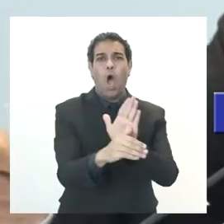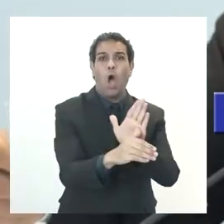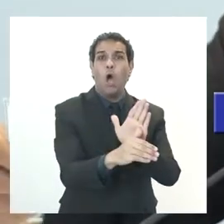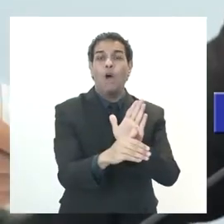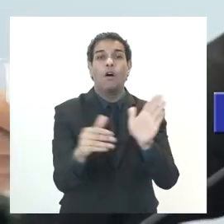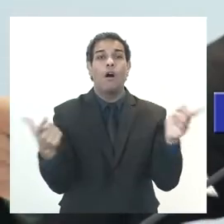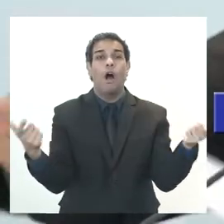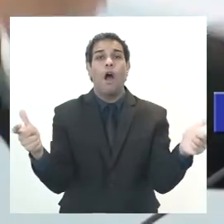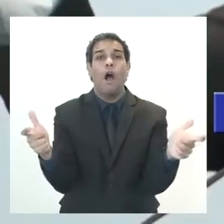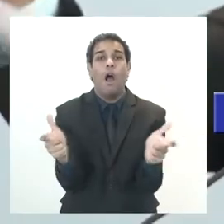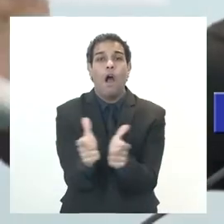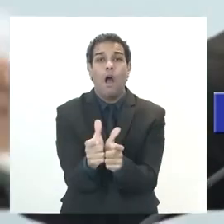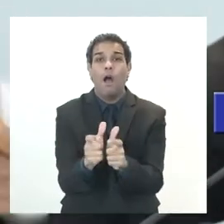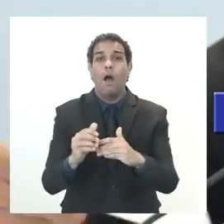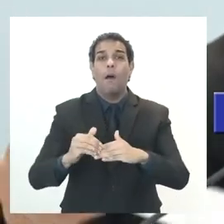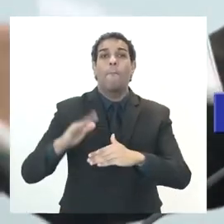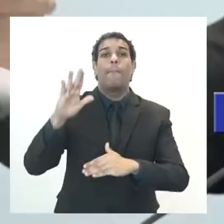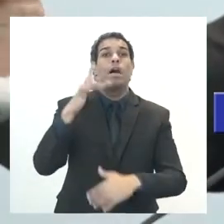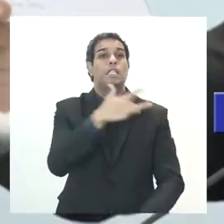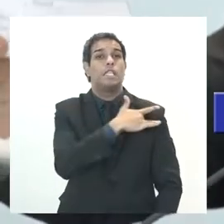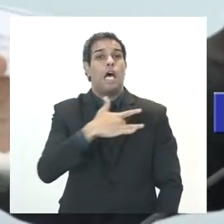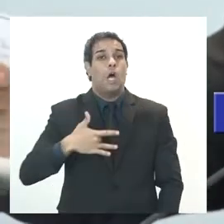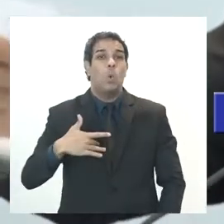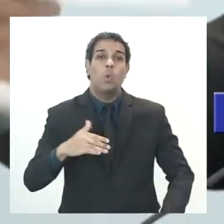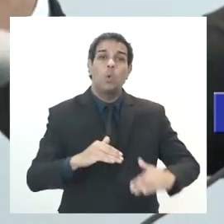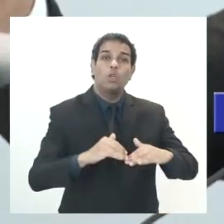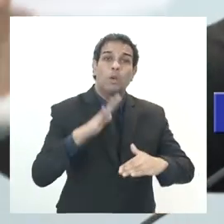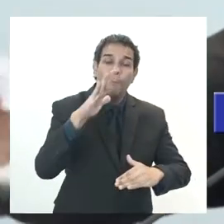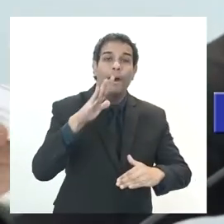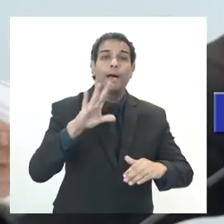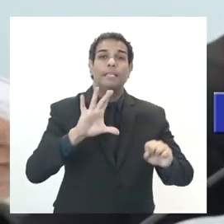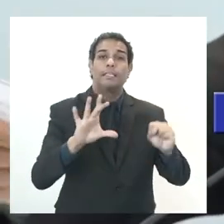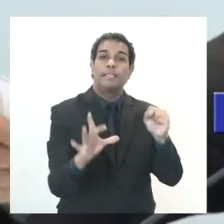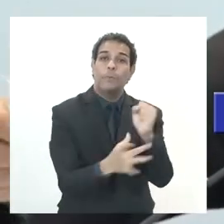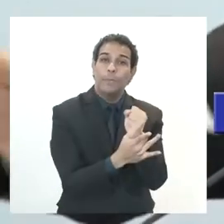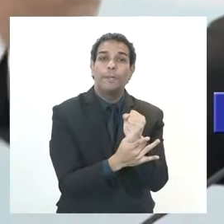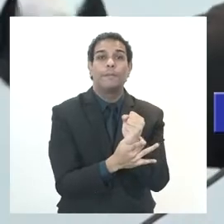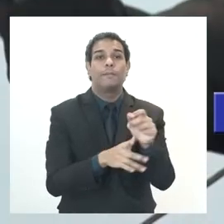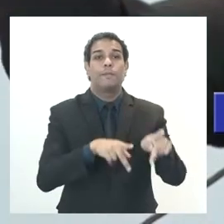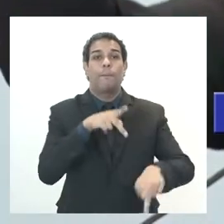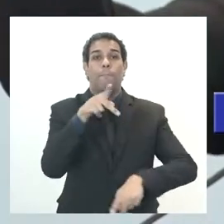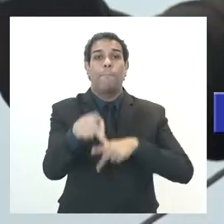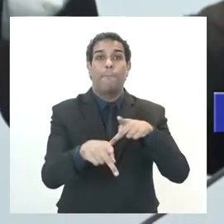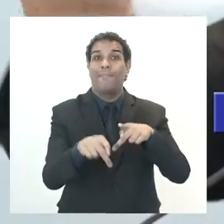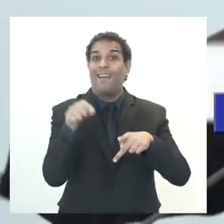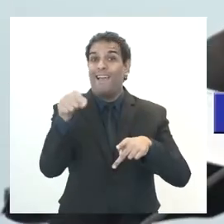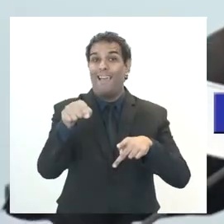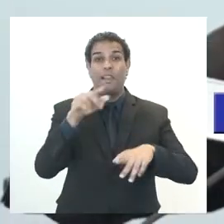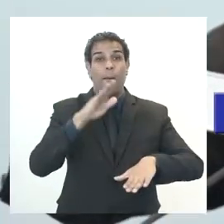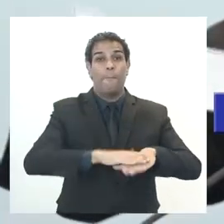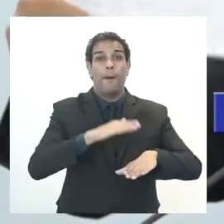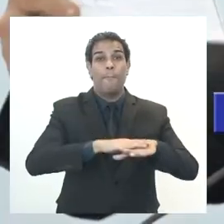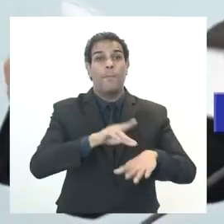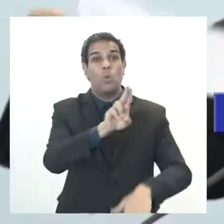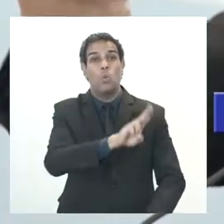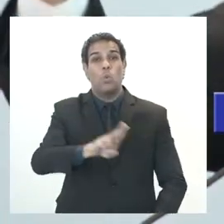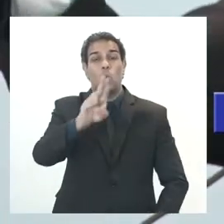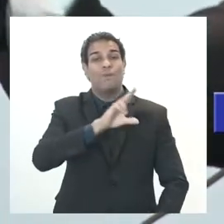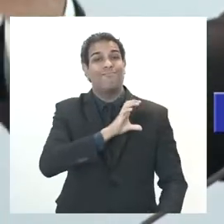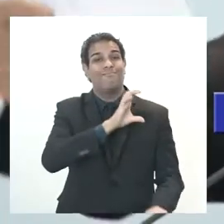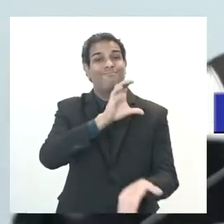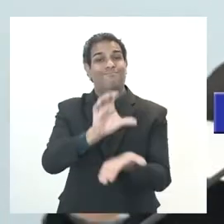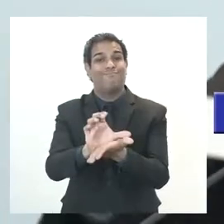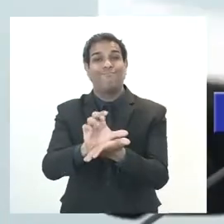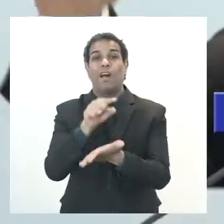menos estado mais saúde mais educação mais segurança nos o dinheiro público para fazer